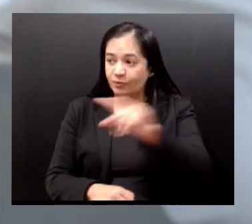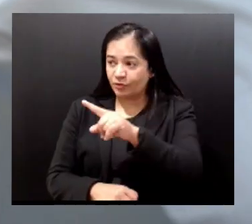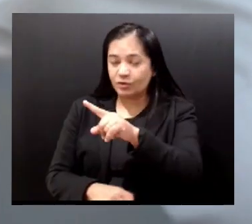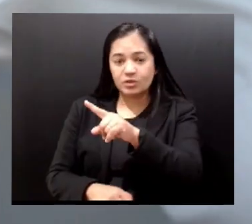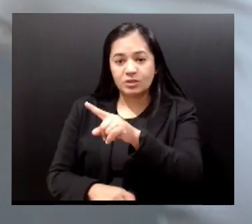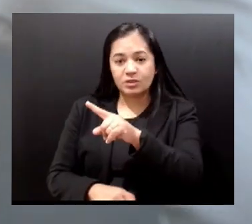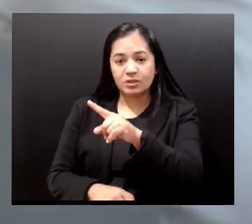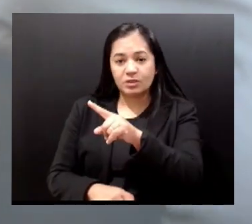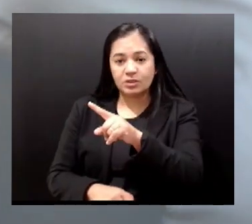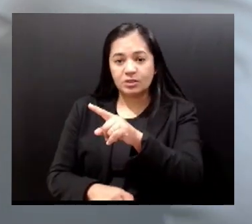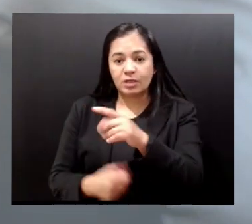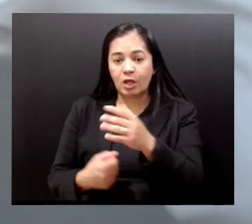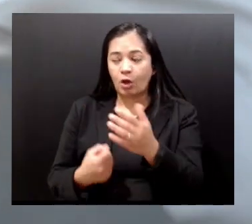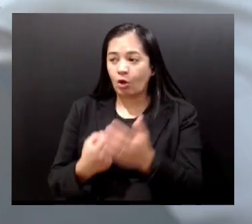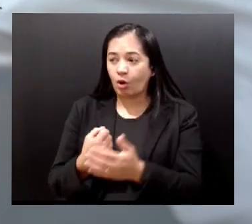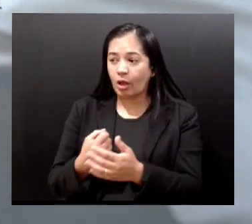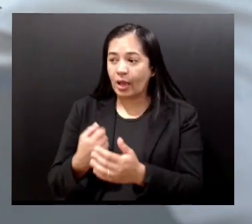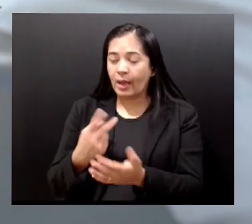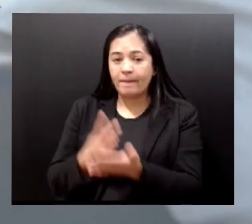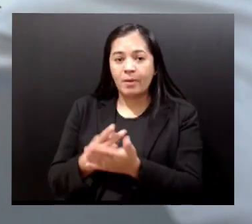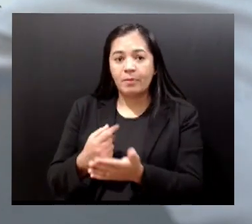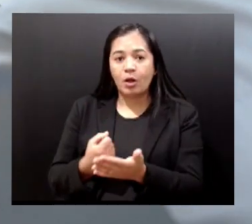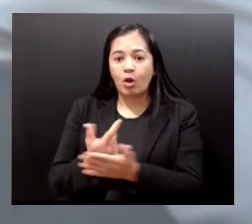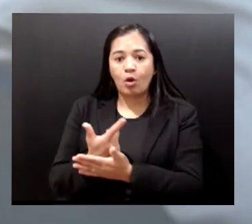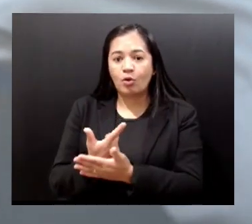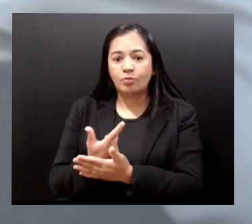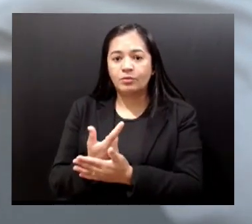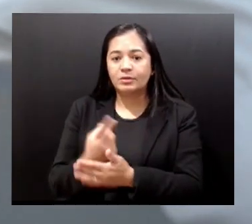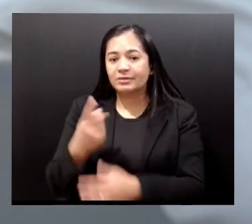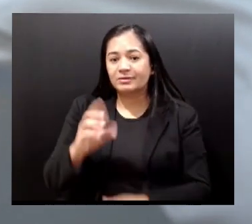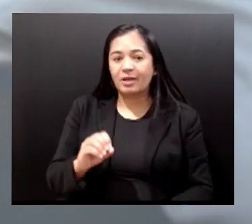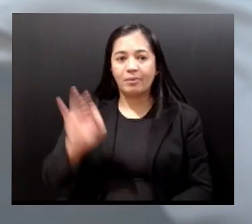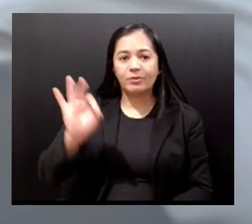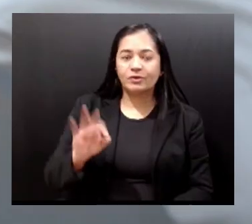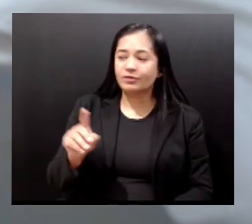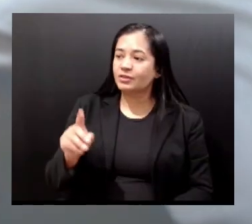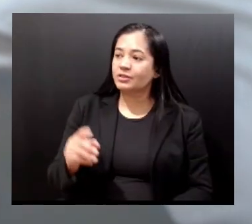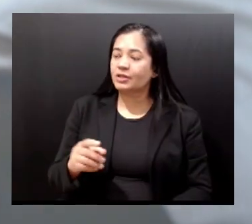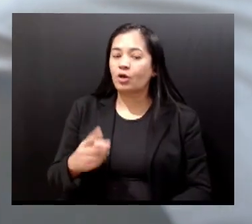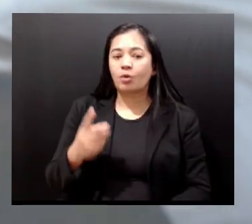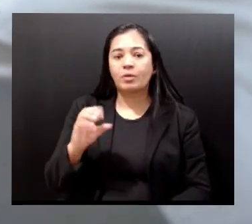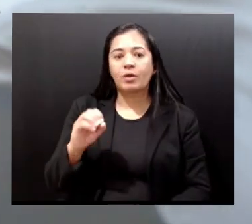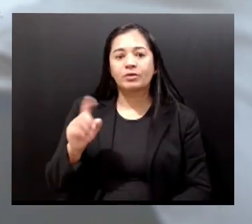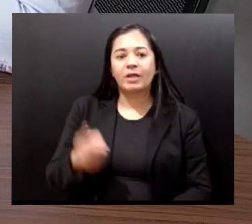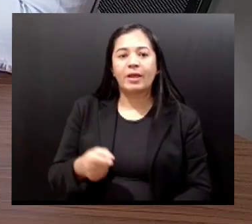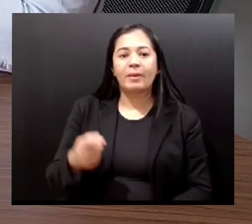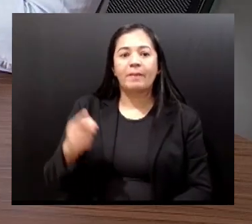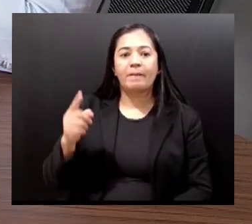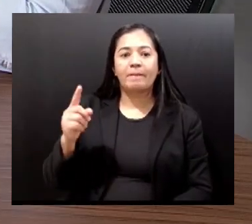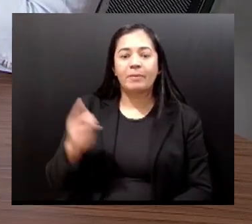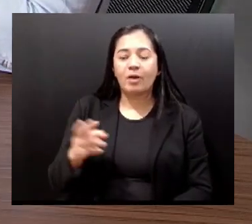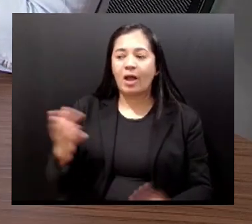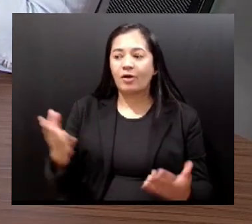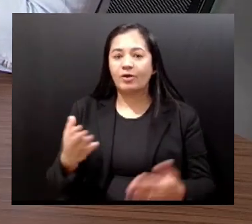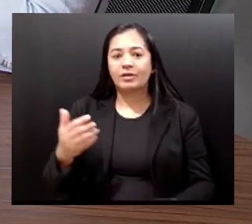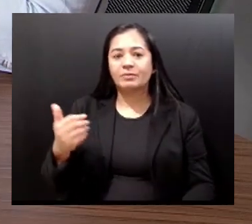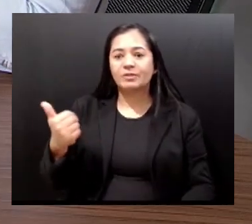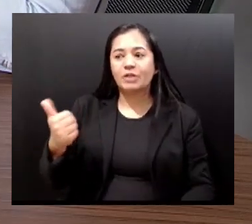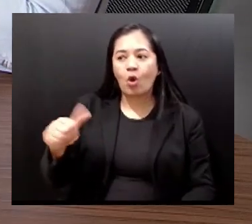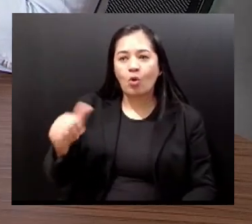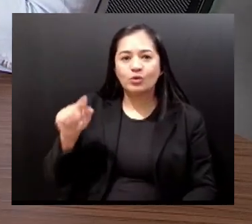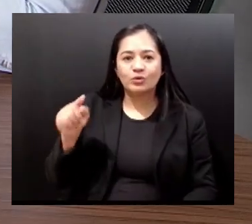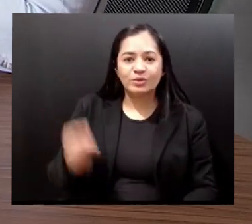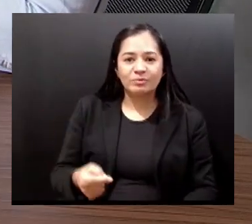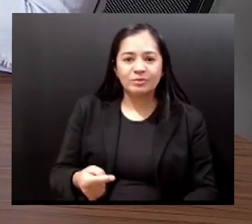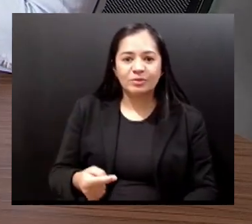que você tinha, as coisas subiram 10%. Então, o que você comprava com 10 mil, agora você precisa ter 11 mil. Subiu. Esse